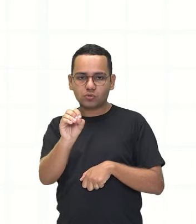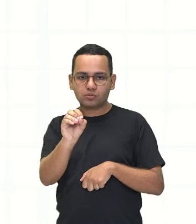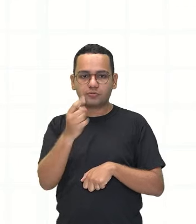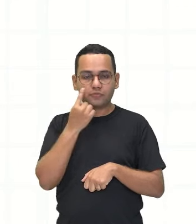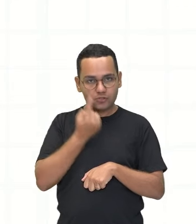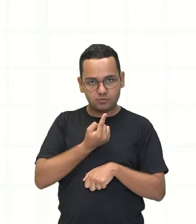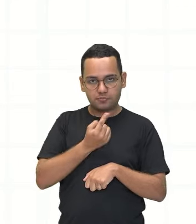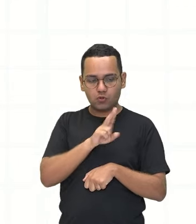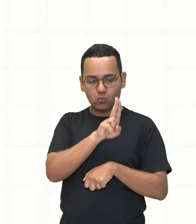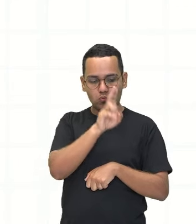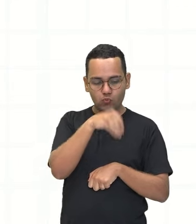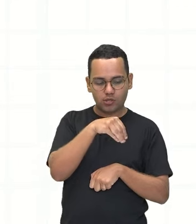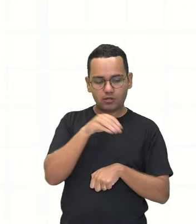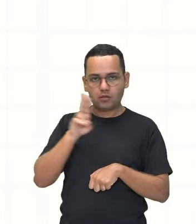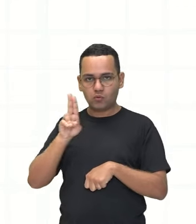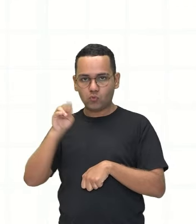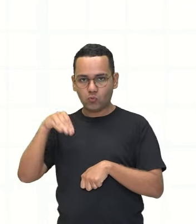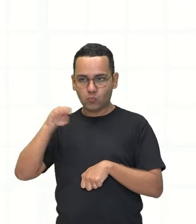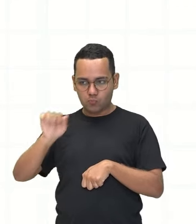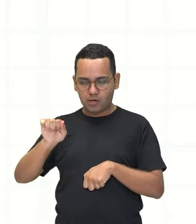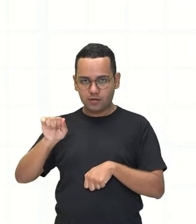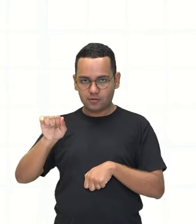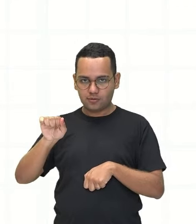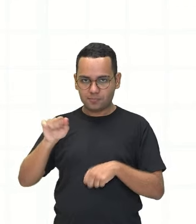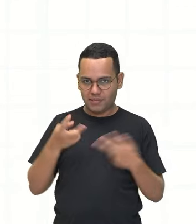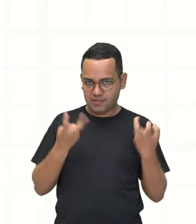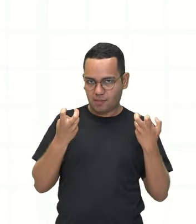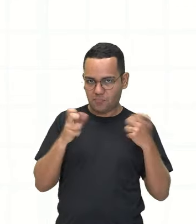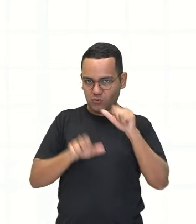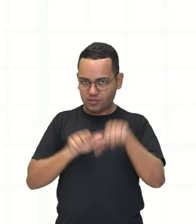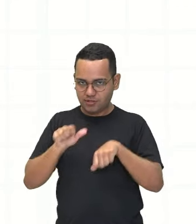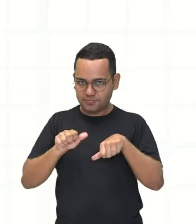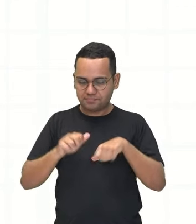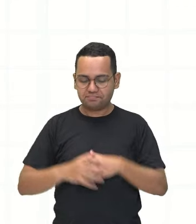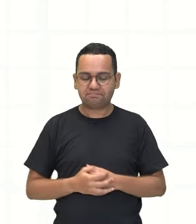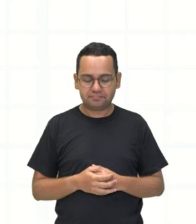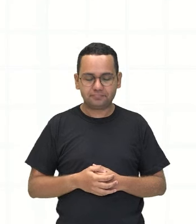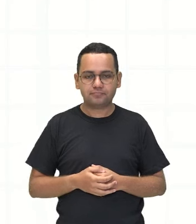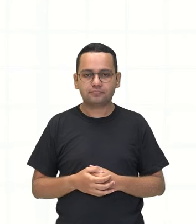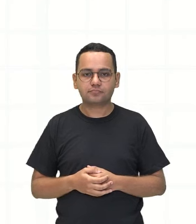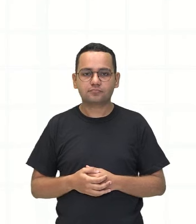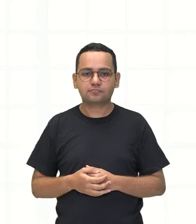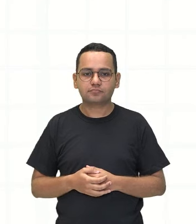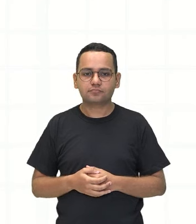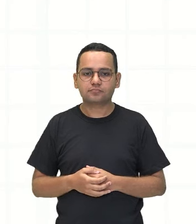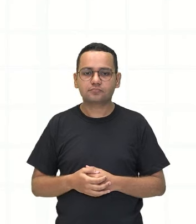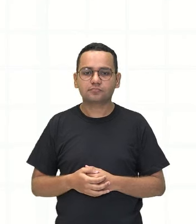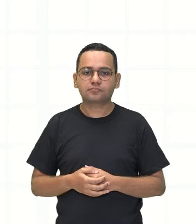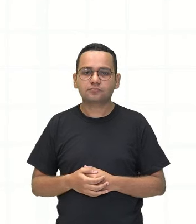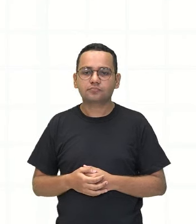aqui, acompanhando o substantivo, tá?